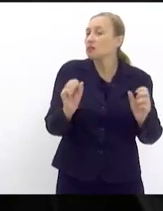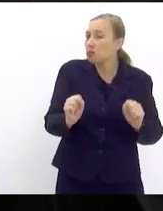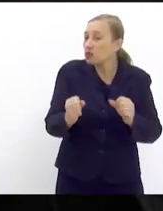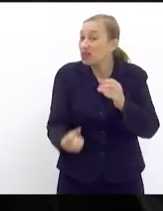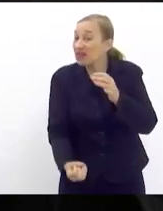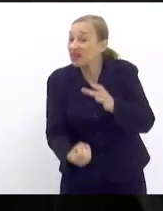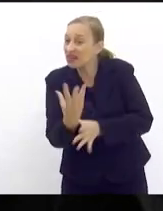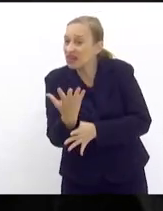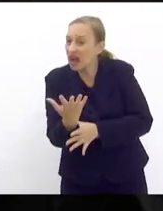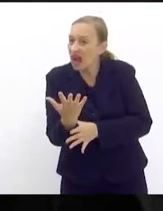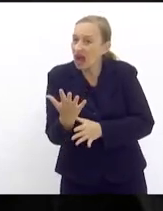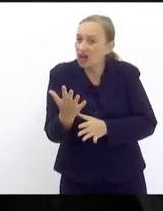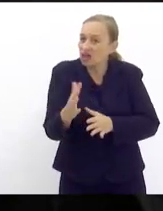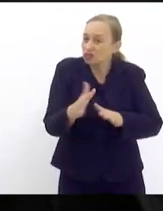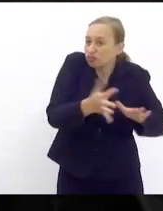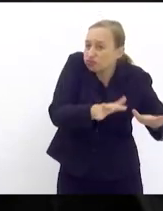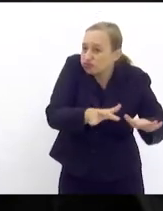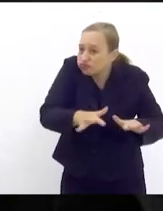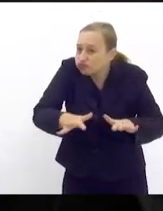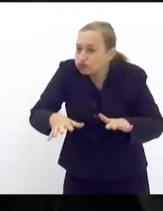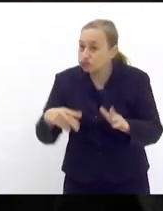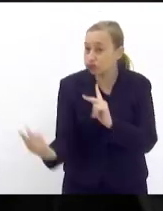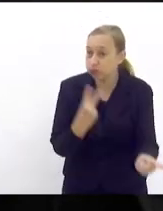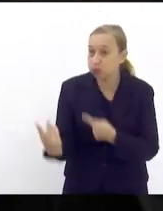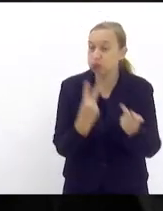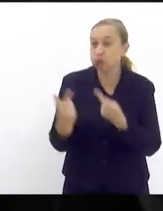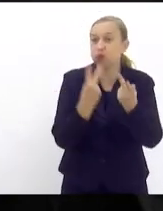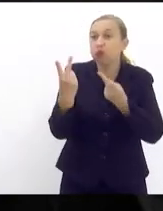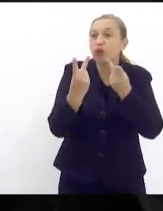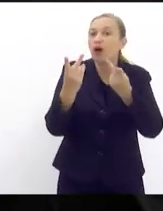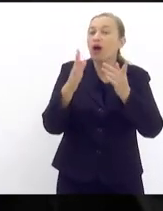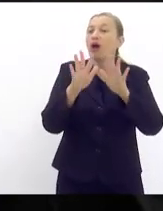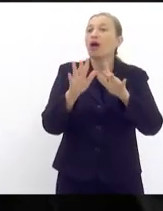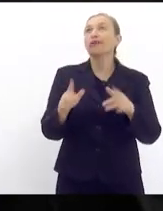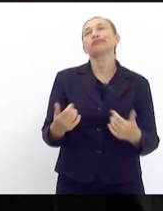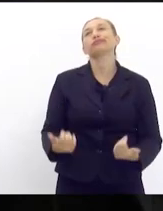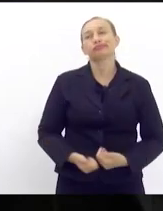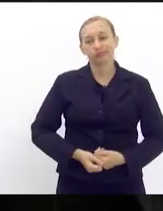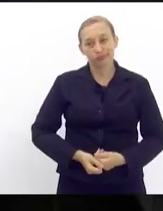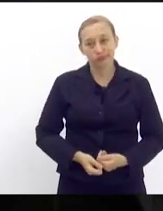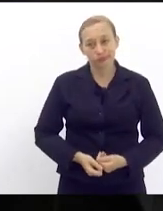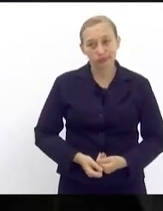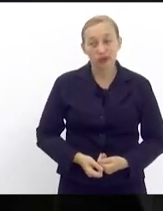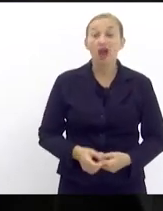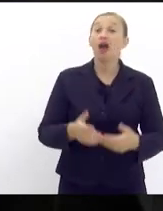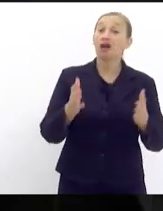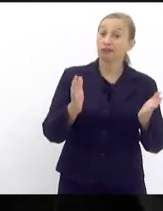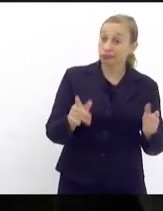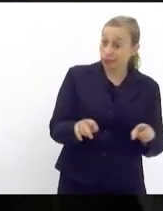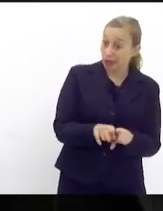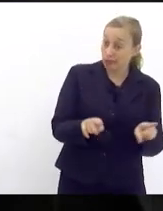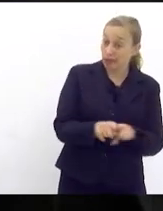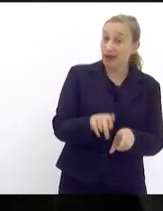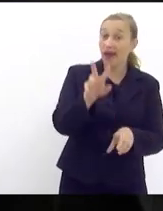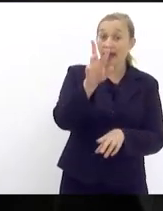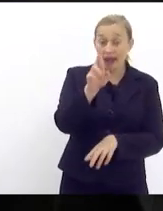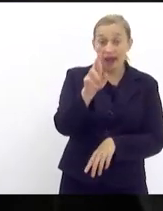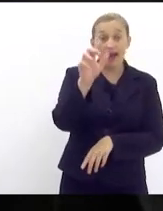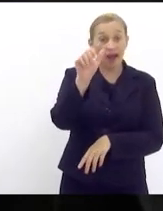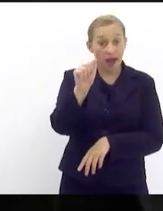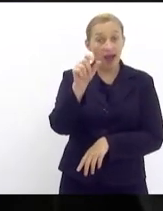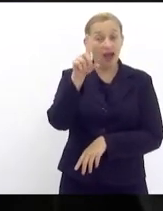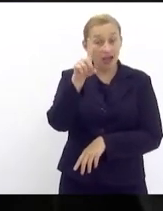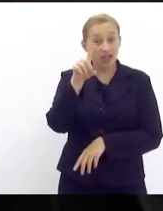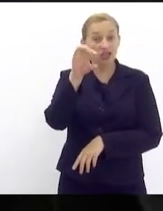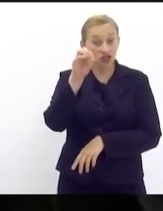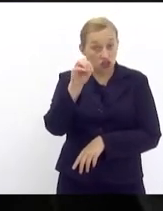um maremoto um tsunami ainda tinha que ser radioativo então tô colocando